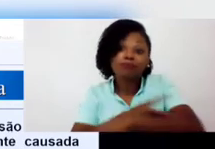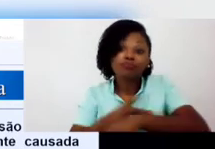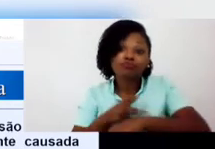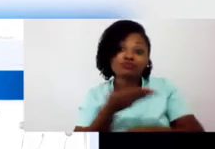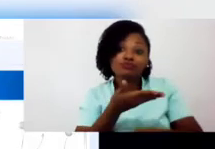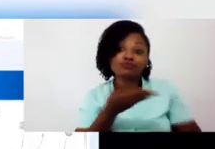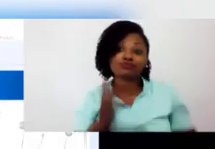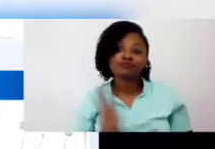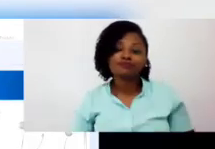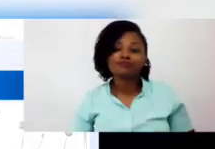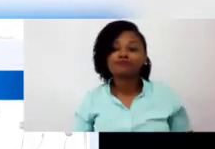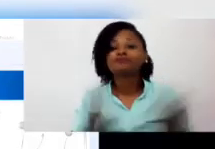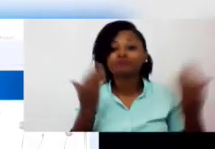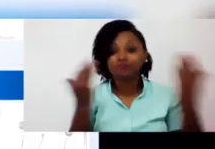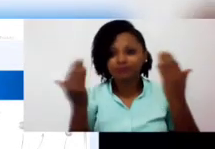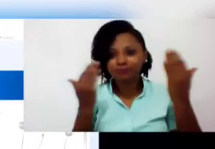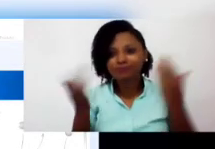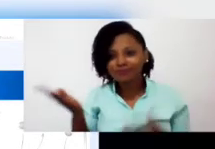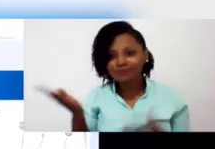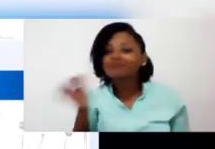tá?